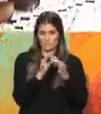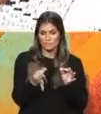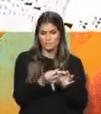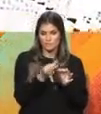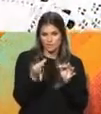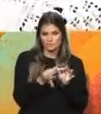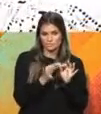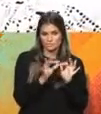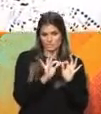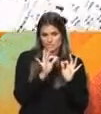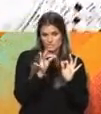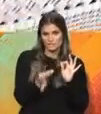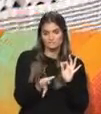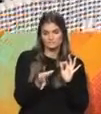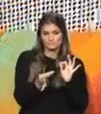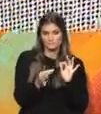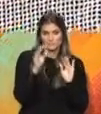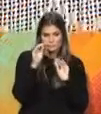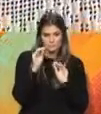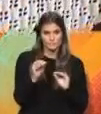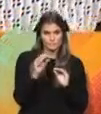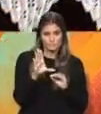casca de castanha, em que a formadora